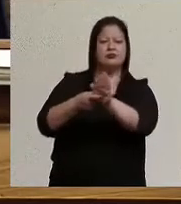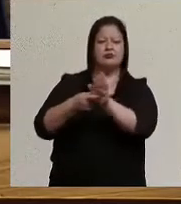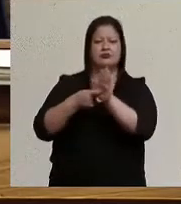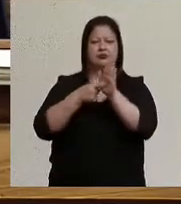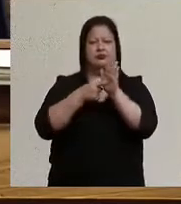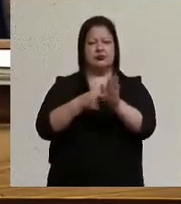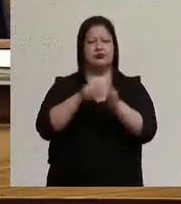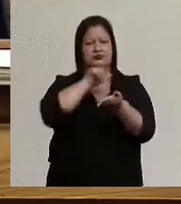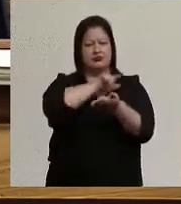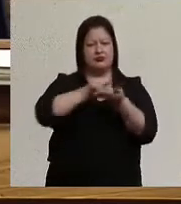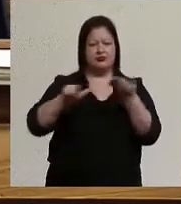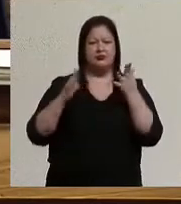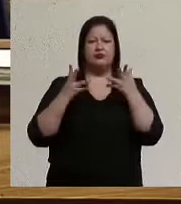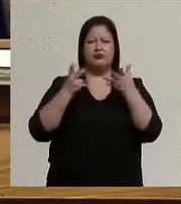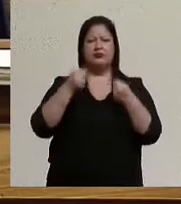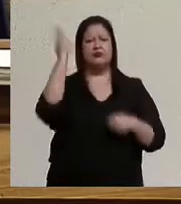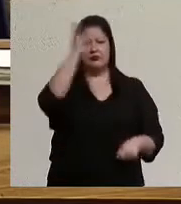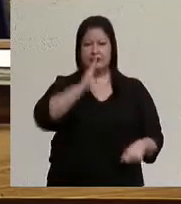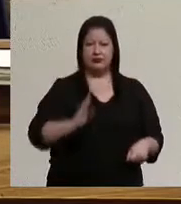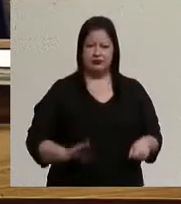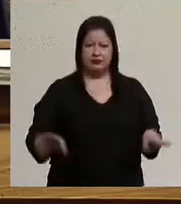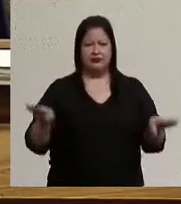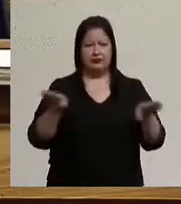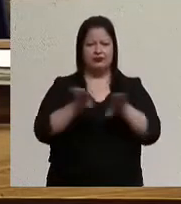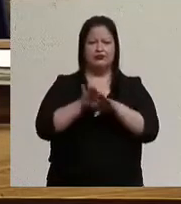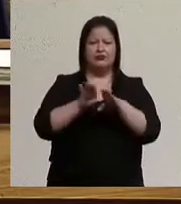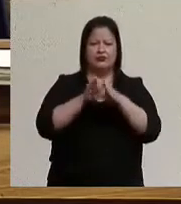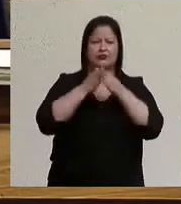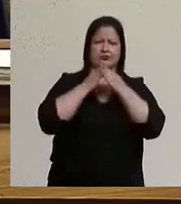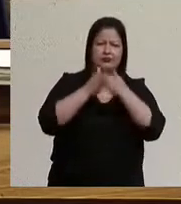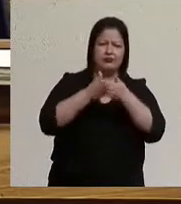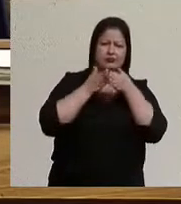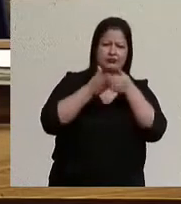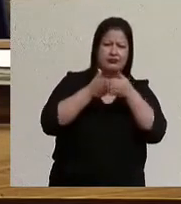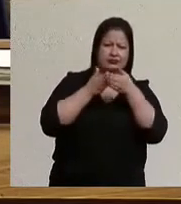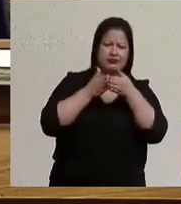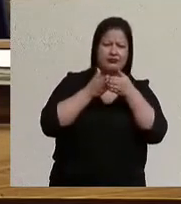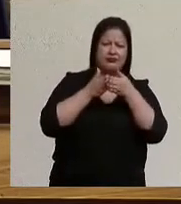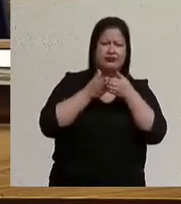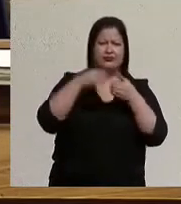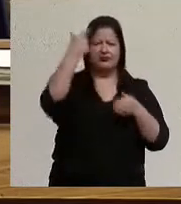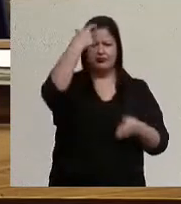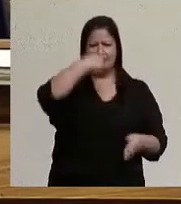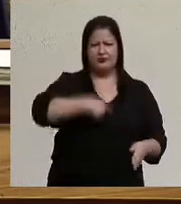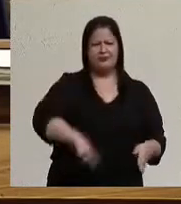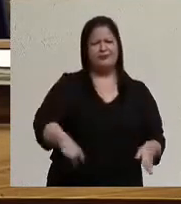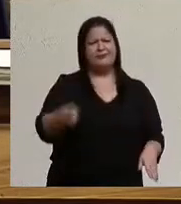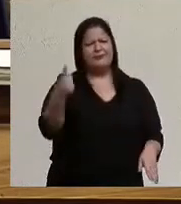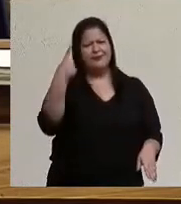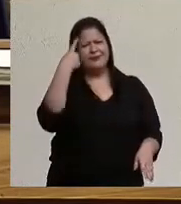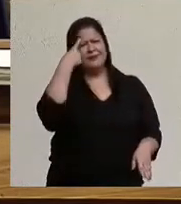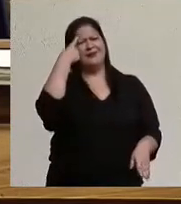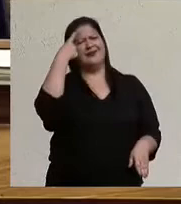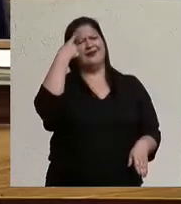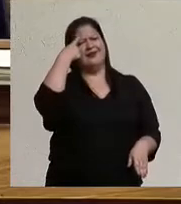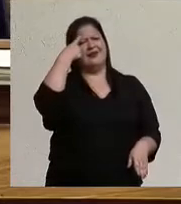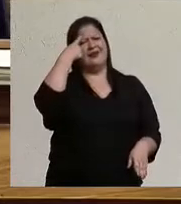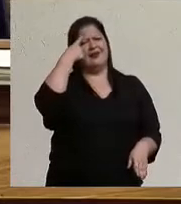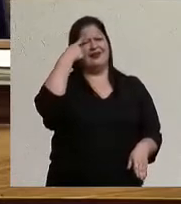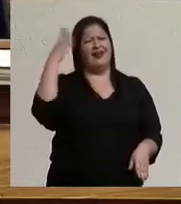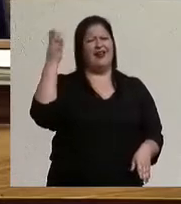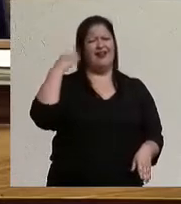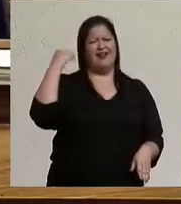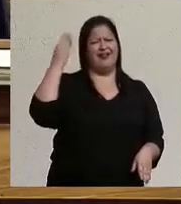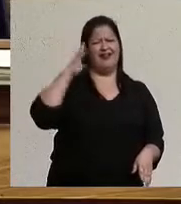a nível Nacional também né ficou um apelo aí para que é o cidadão reflita não cai a mais